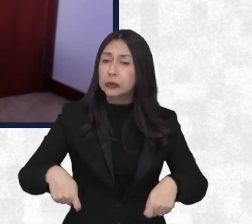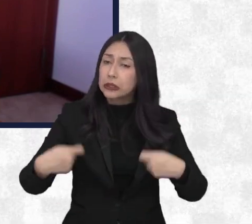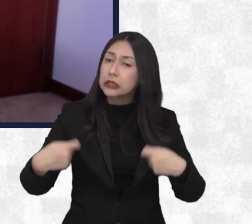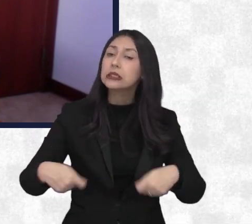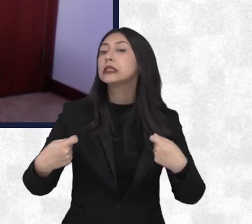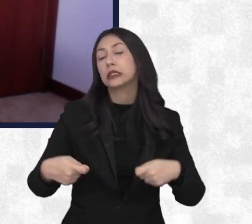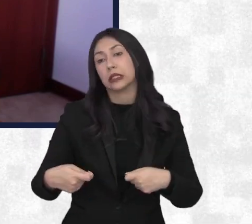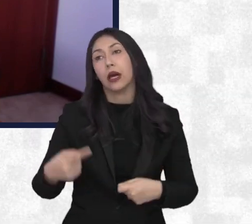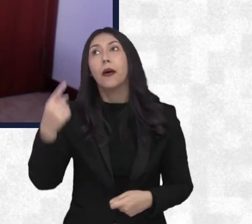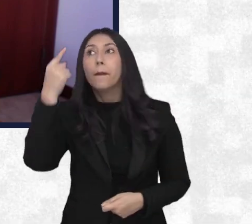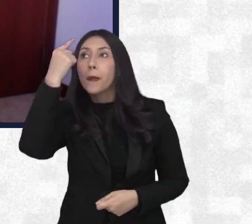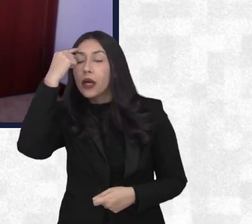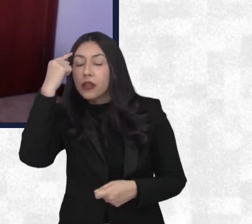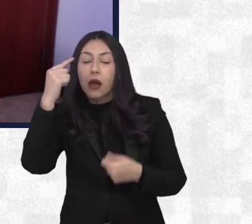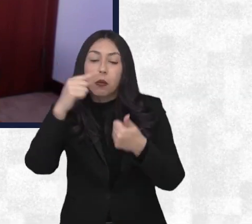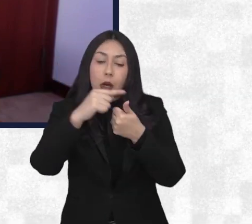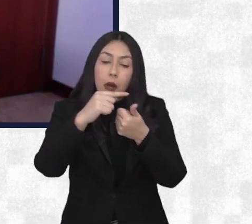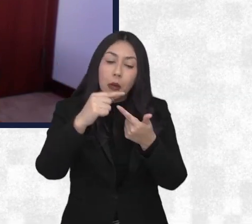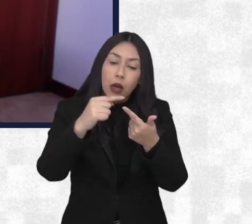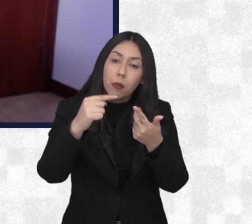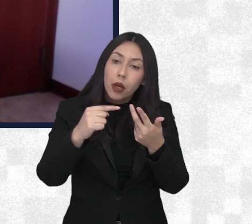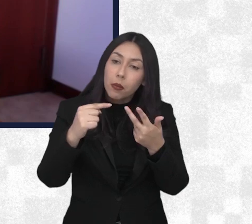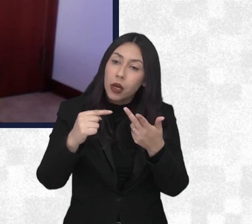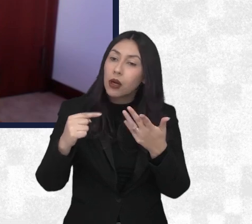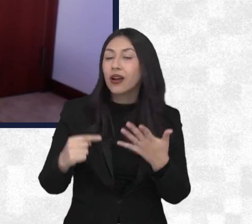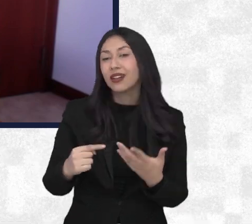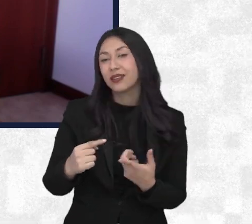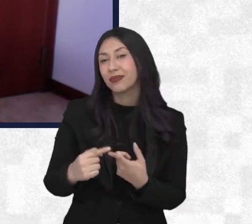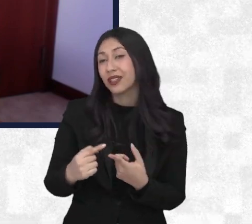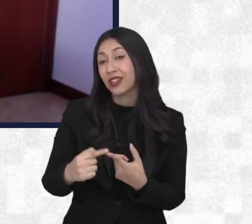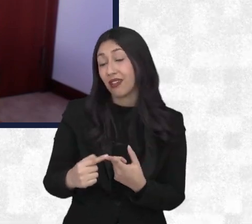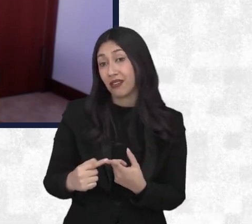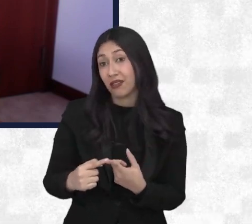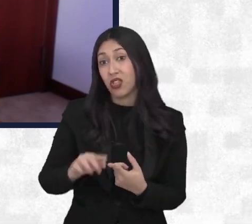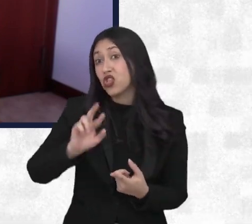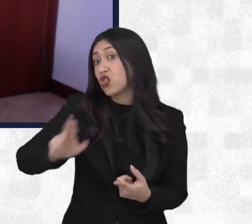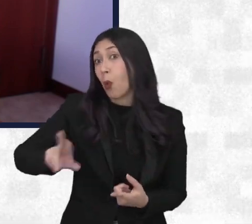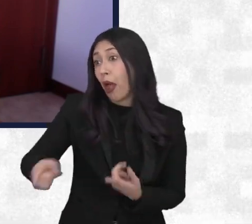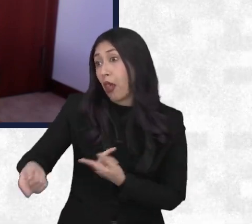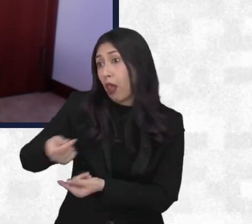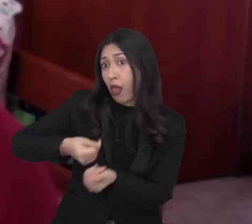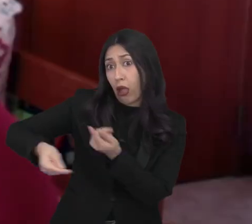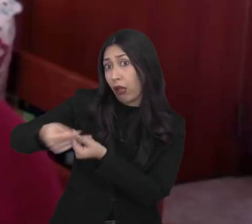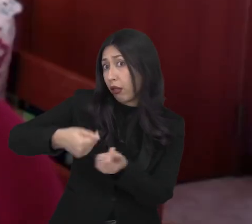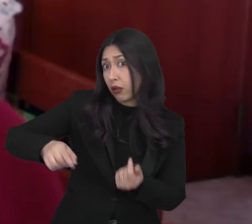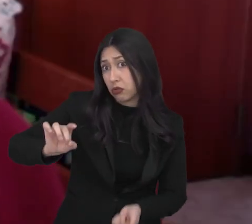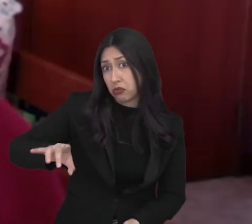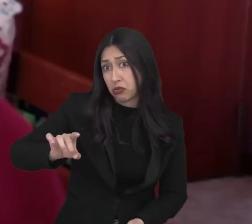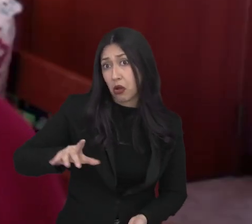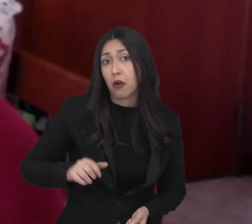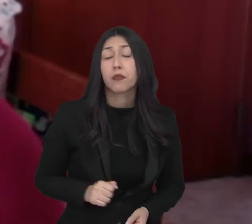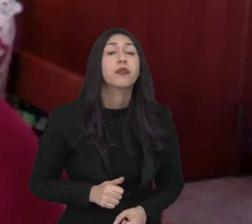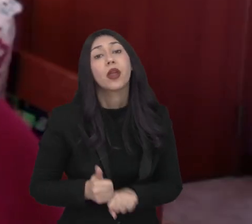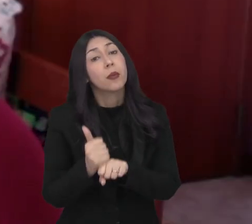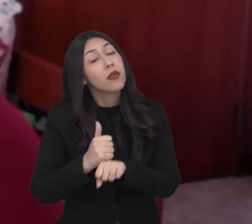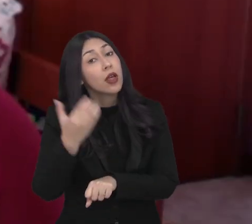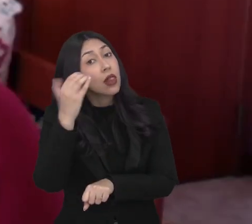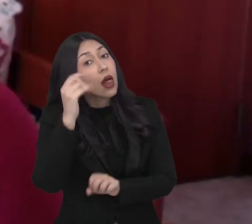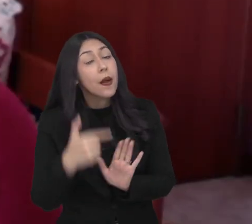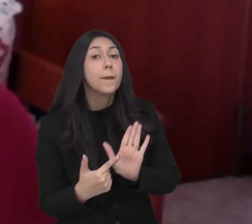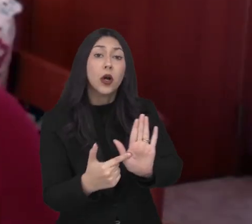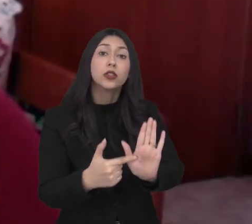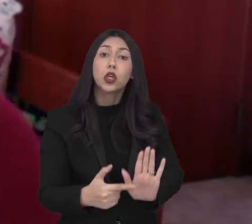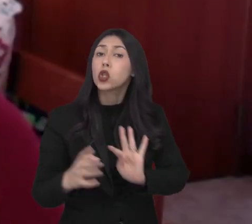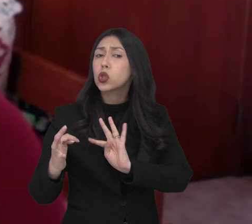consideração todos esses fatores, isso acaba virando um mercado financeiro, né? A cientista acrescenta que também